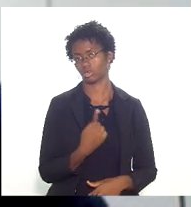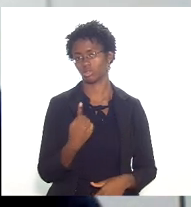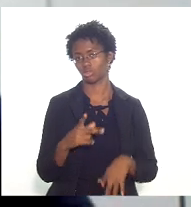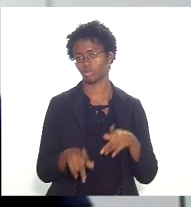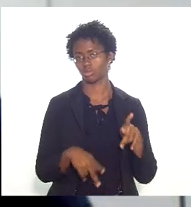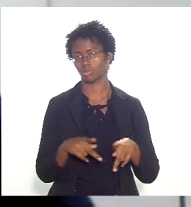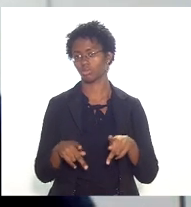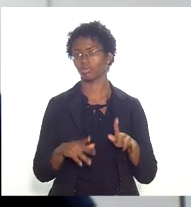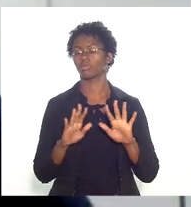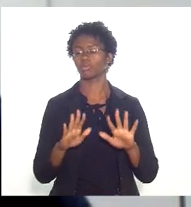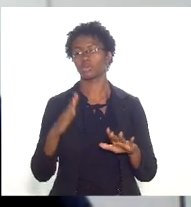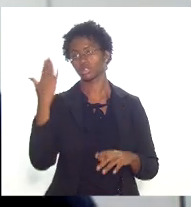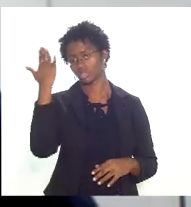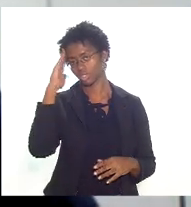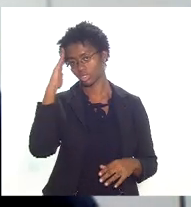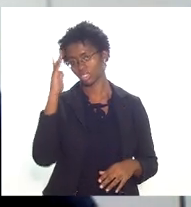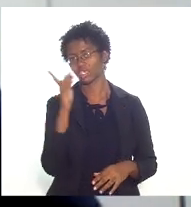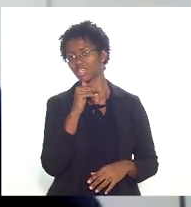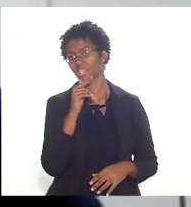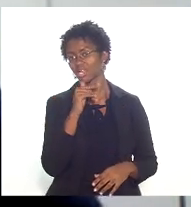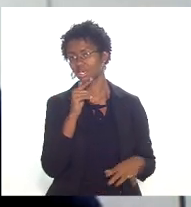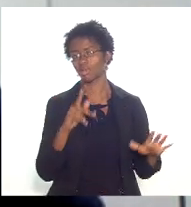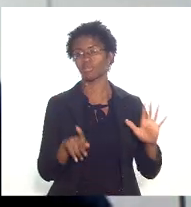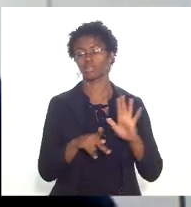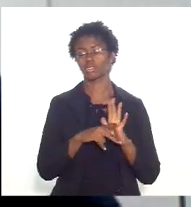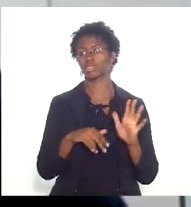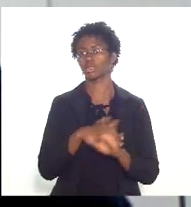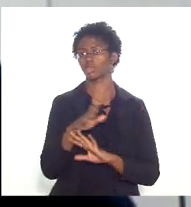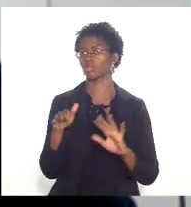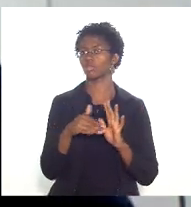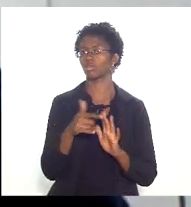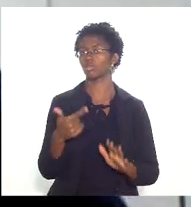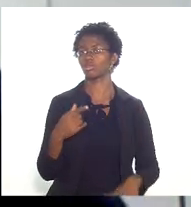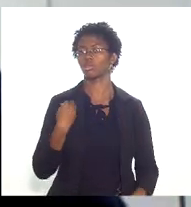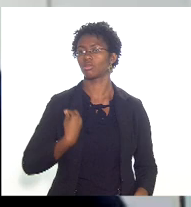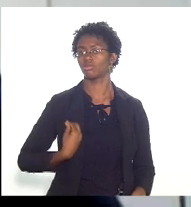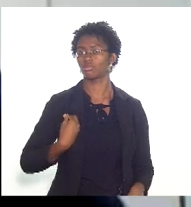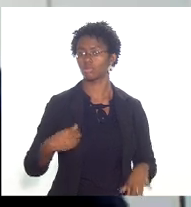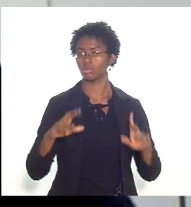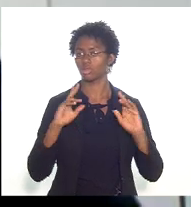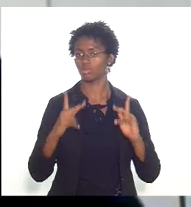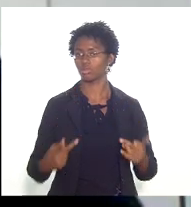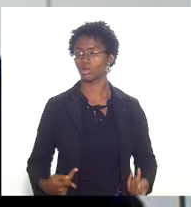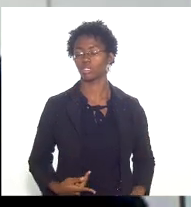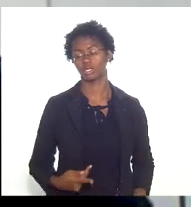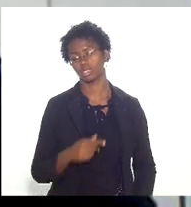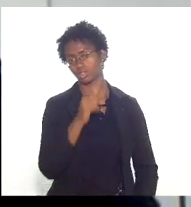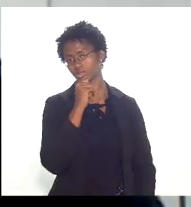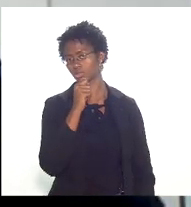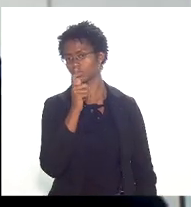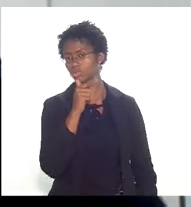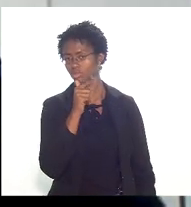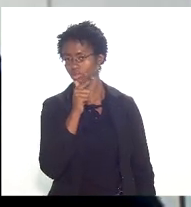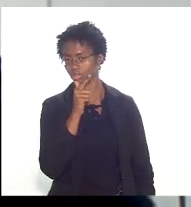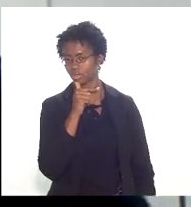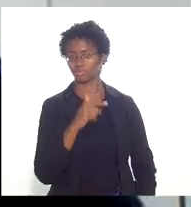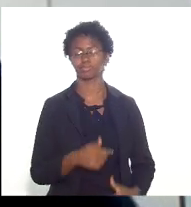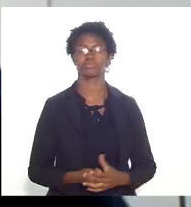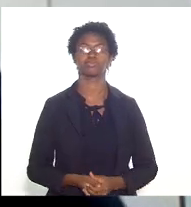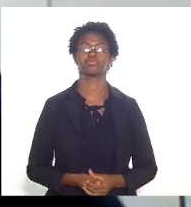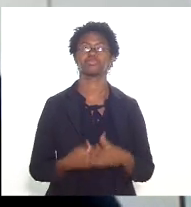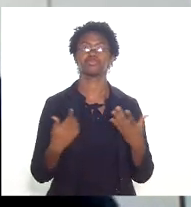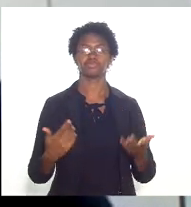intensity água é um bem comum não a vida humana não há vida sem água então a